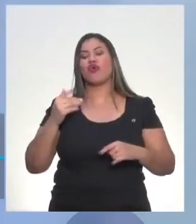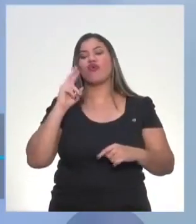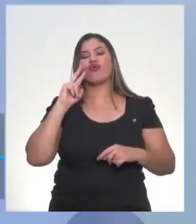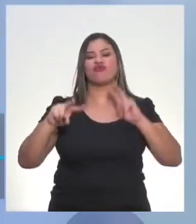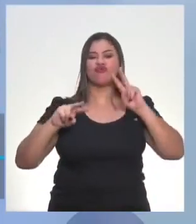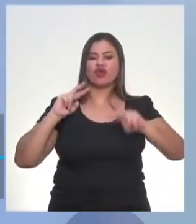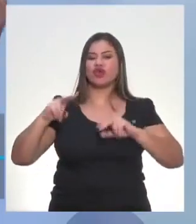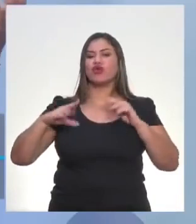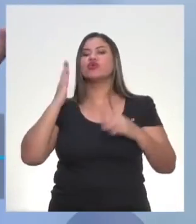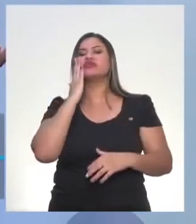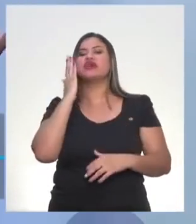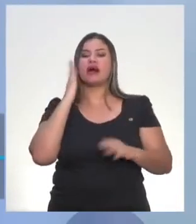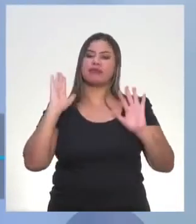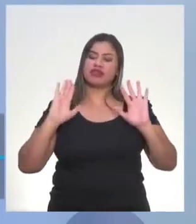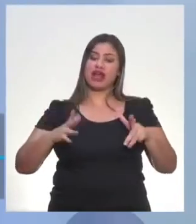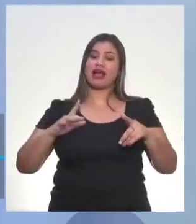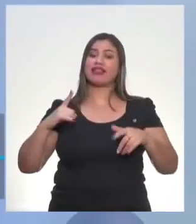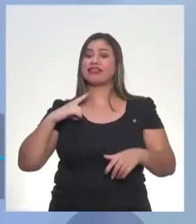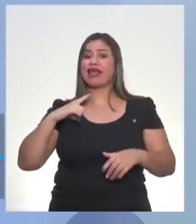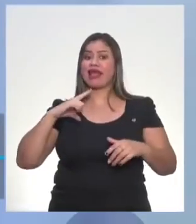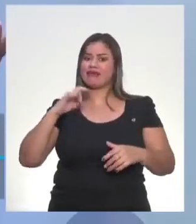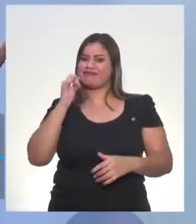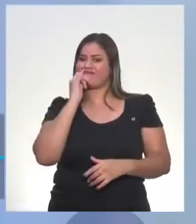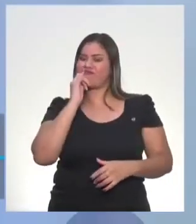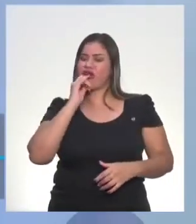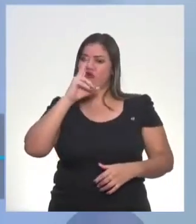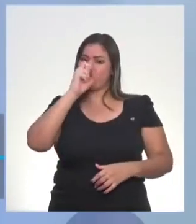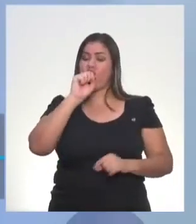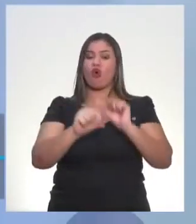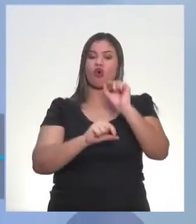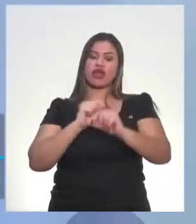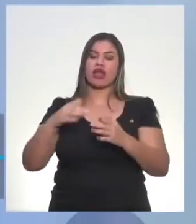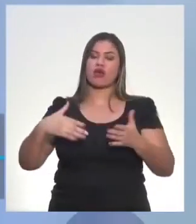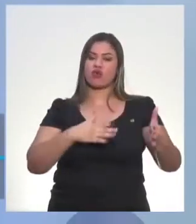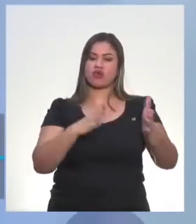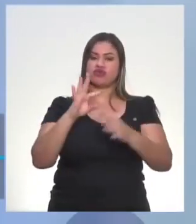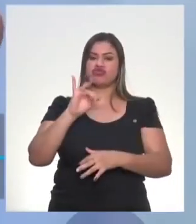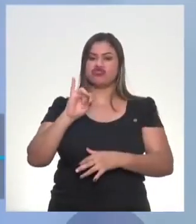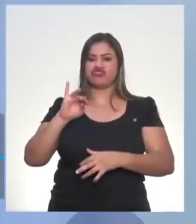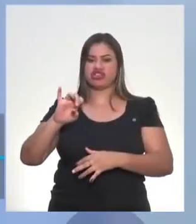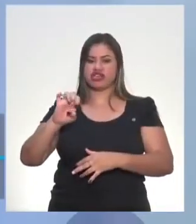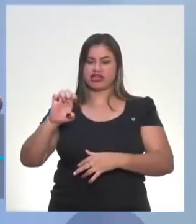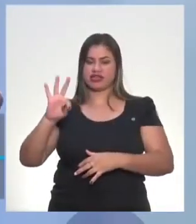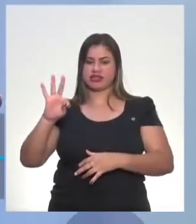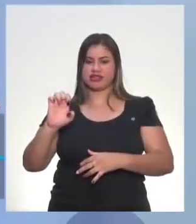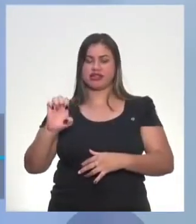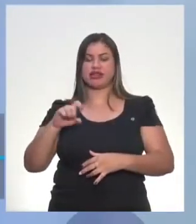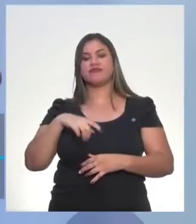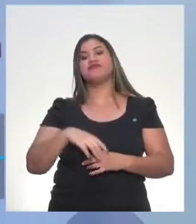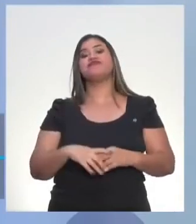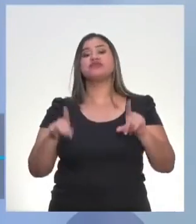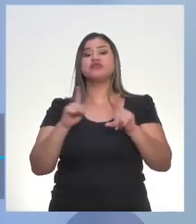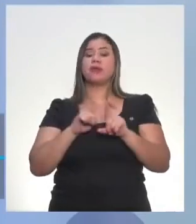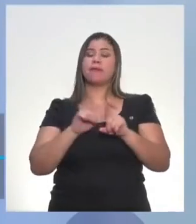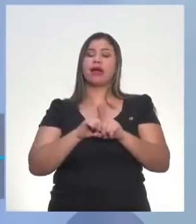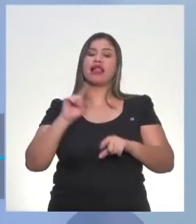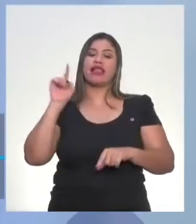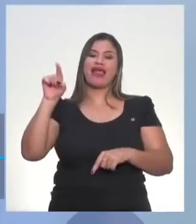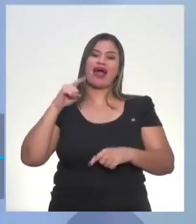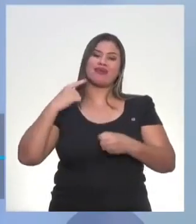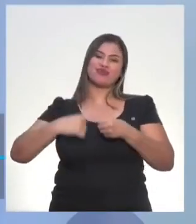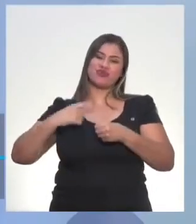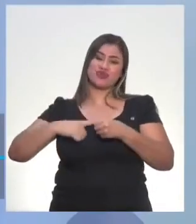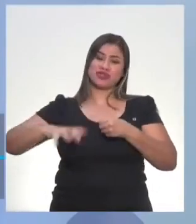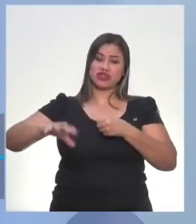viram, tem um exemplo muito grande, que é o Tietê. Mas a gente pode ver no interior também, porque tem esgoto a céu